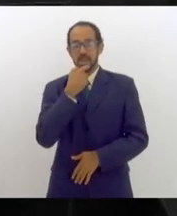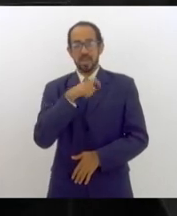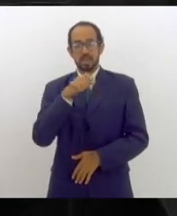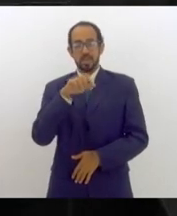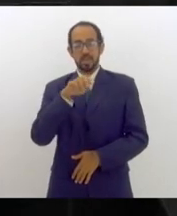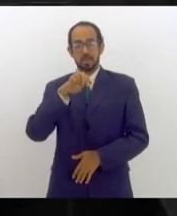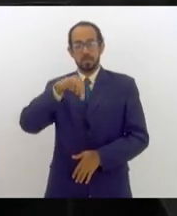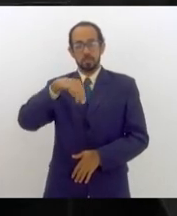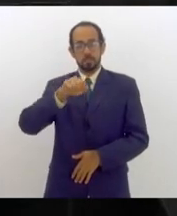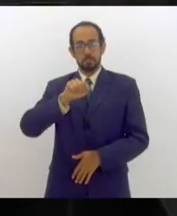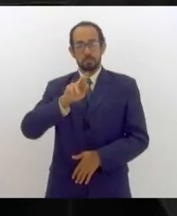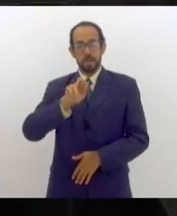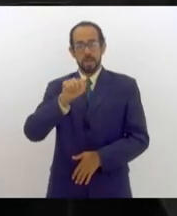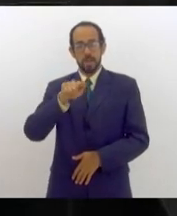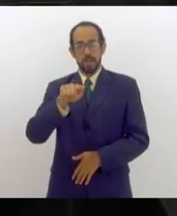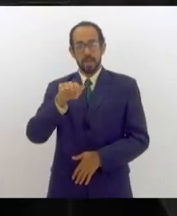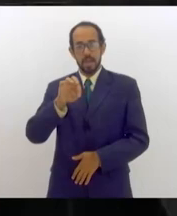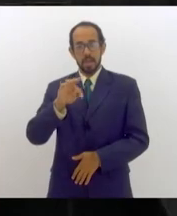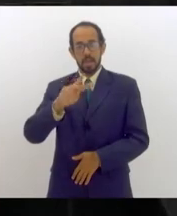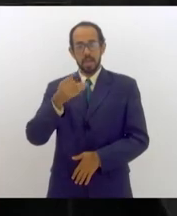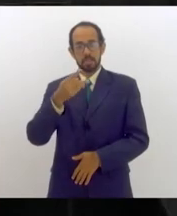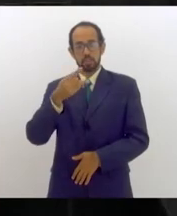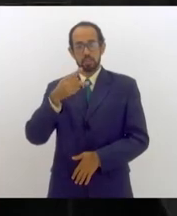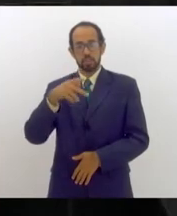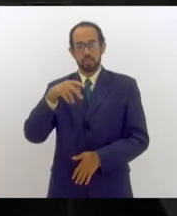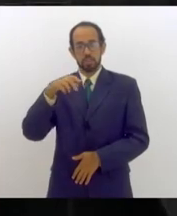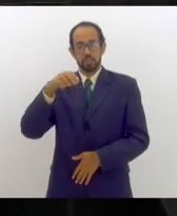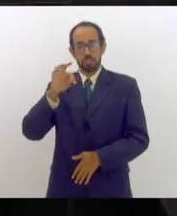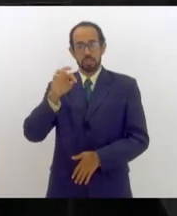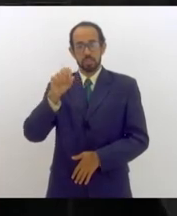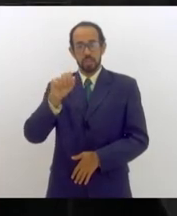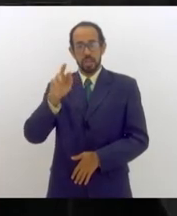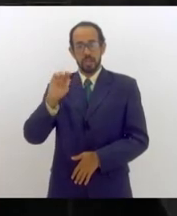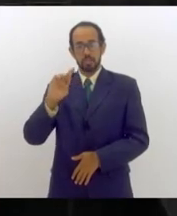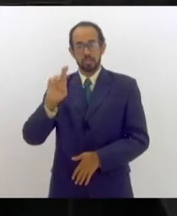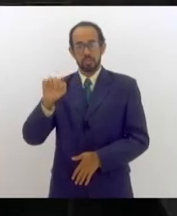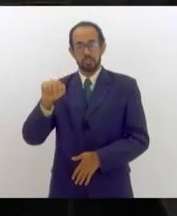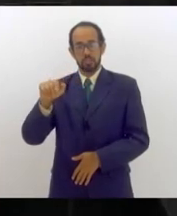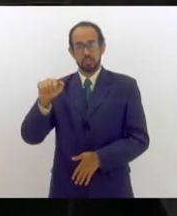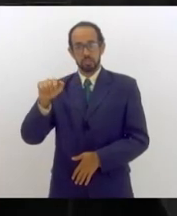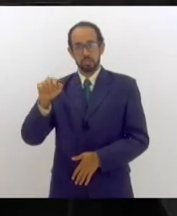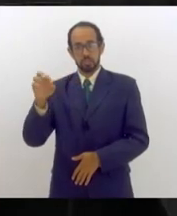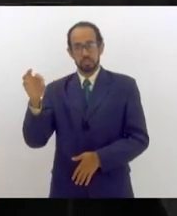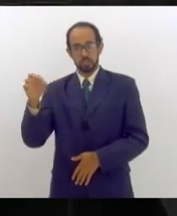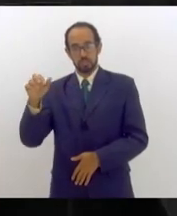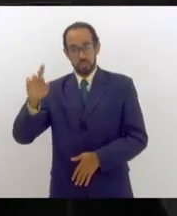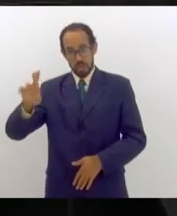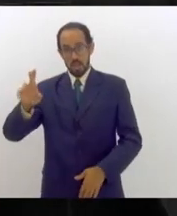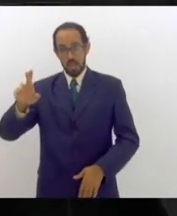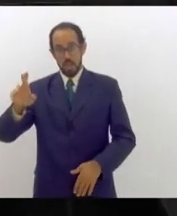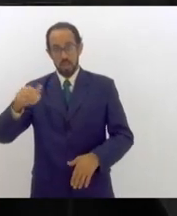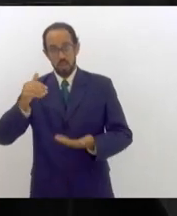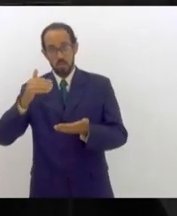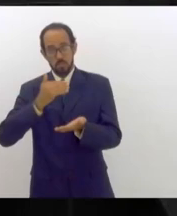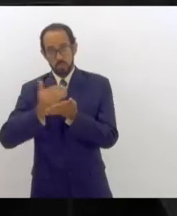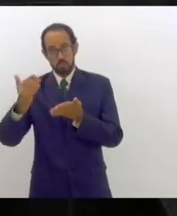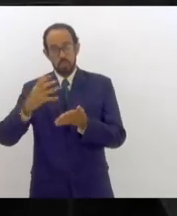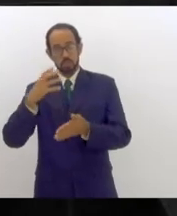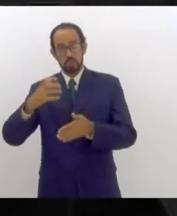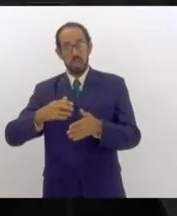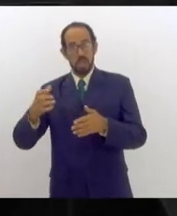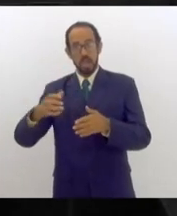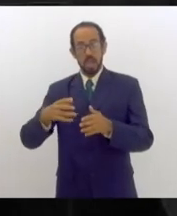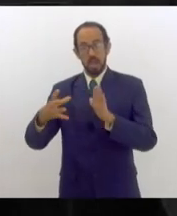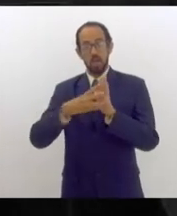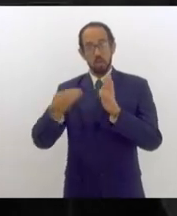esse modelo de gestão com as concessões passou a ser adotado no Brasil já